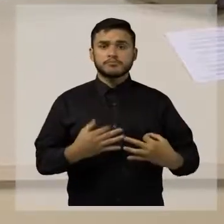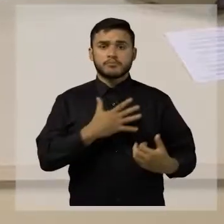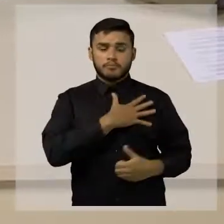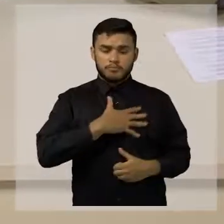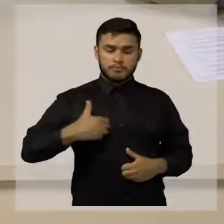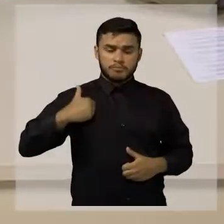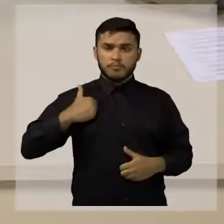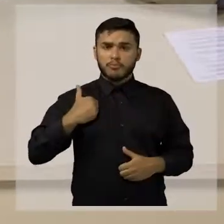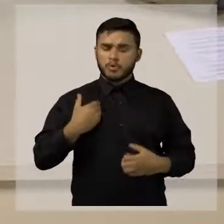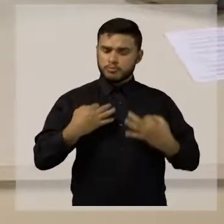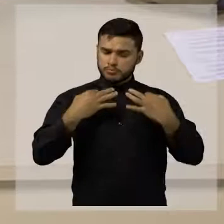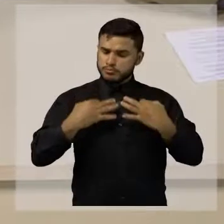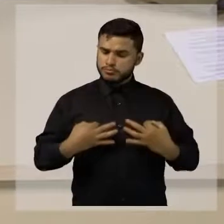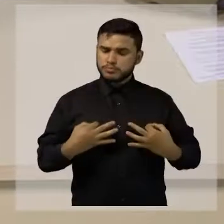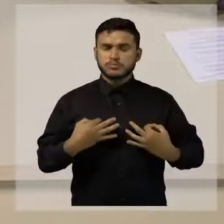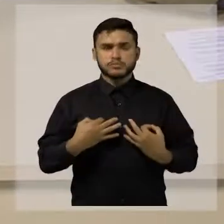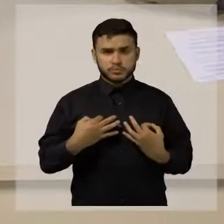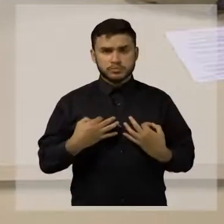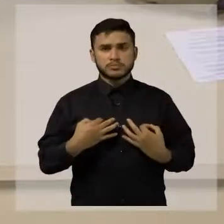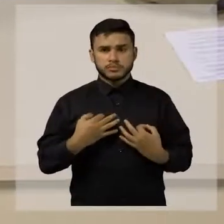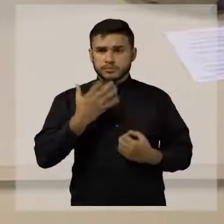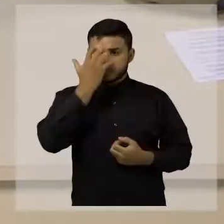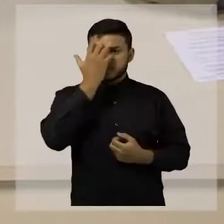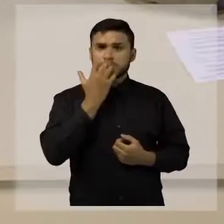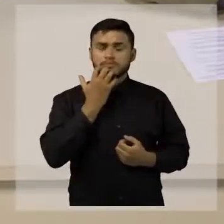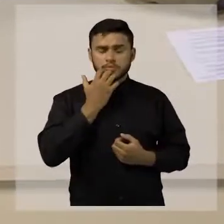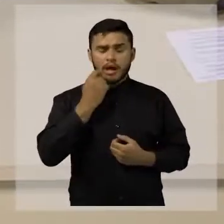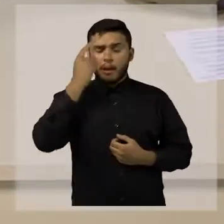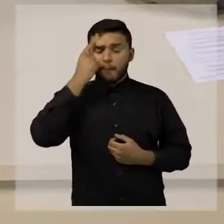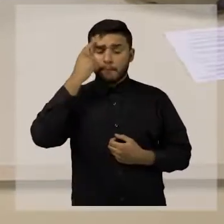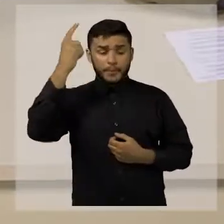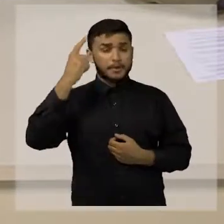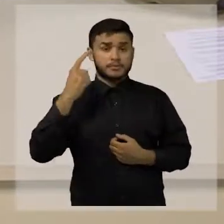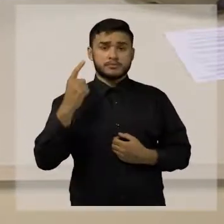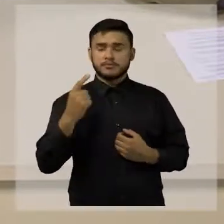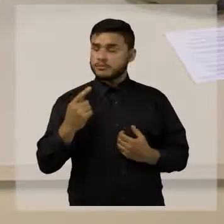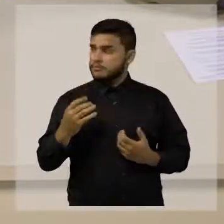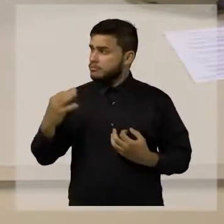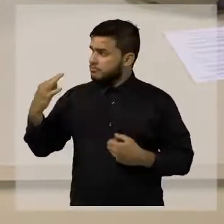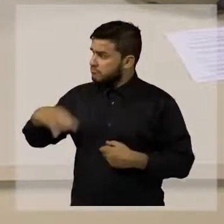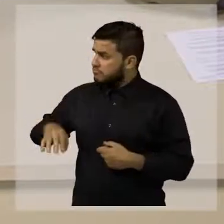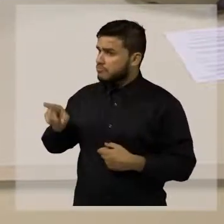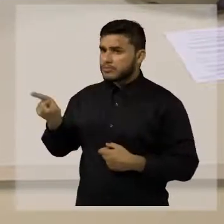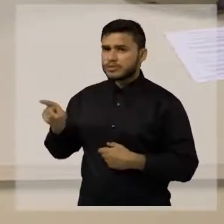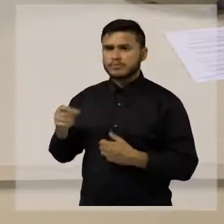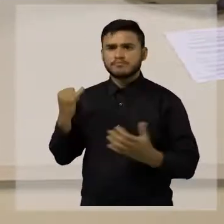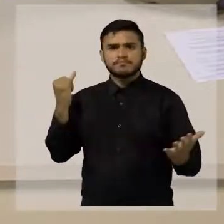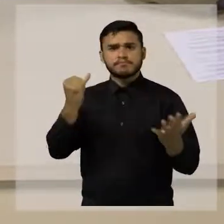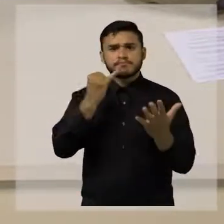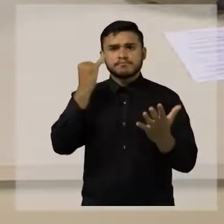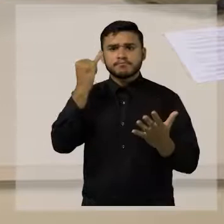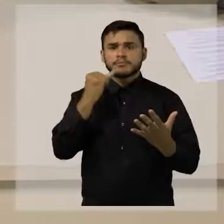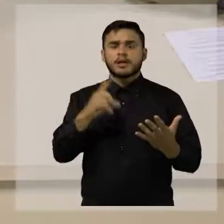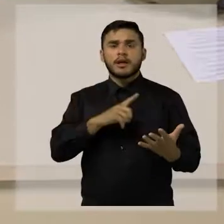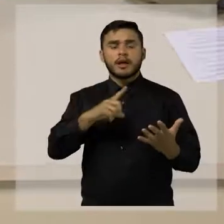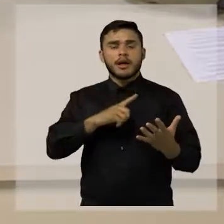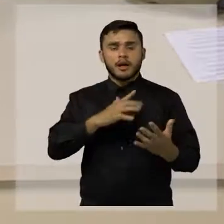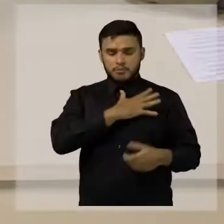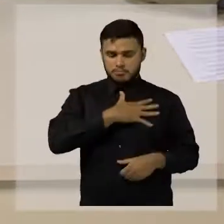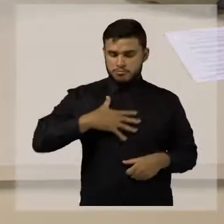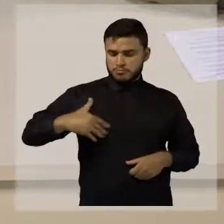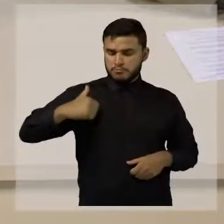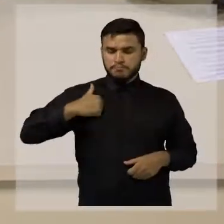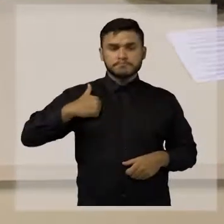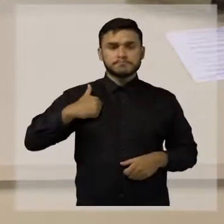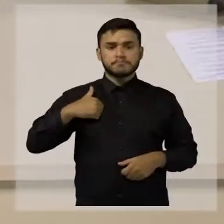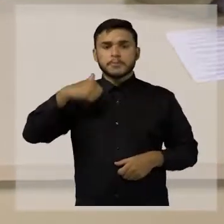Michele Bolsonaro, né? A postura, ela podia muito bem estar ali num momento tão importante da vida dela, uma grande conquista de ser a primeira-dama de um país